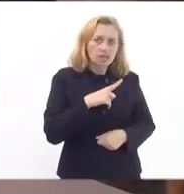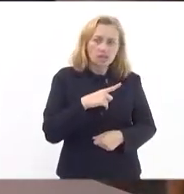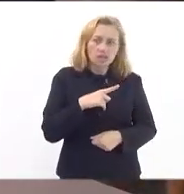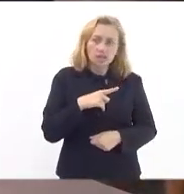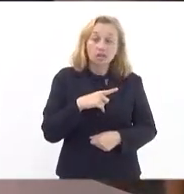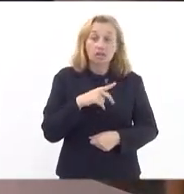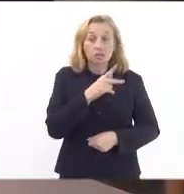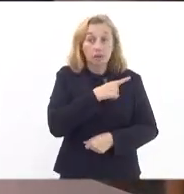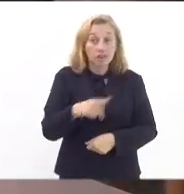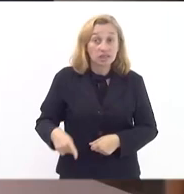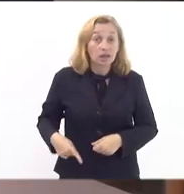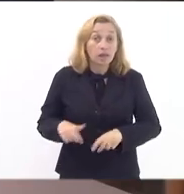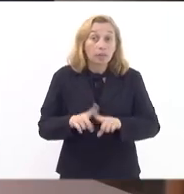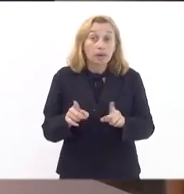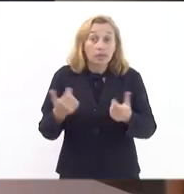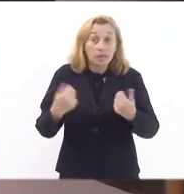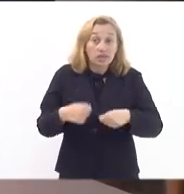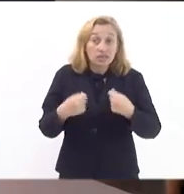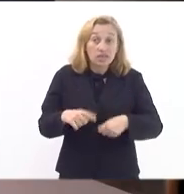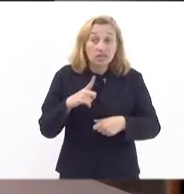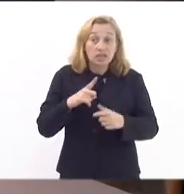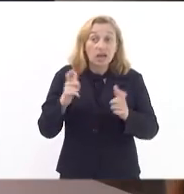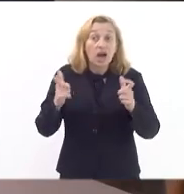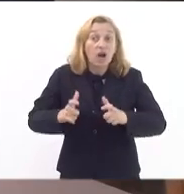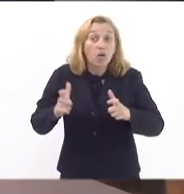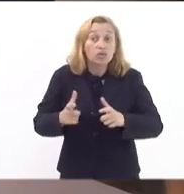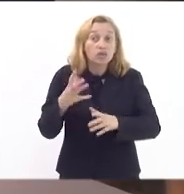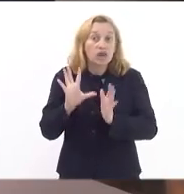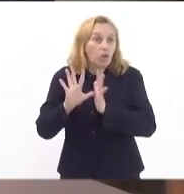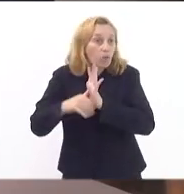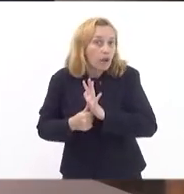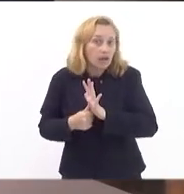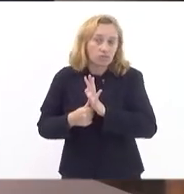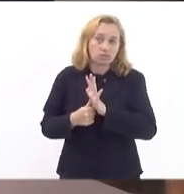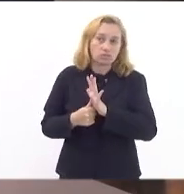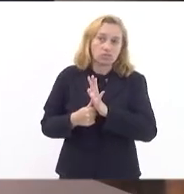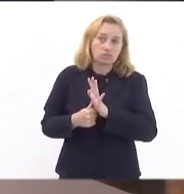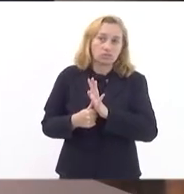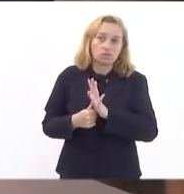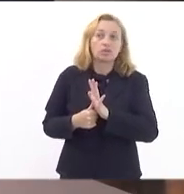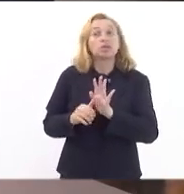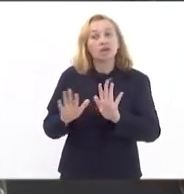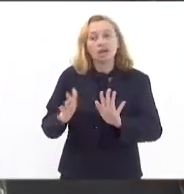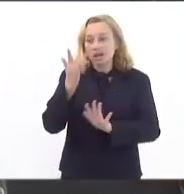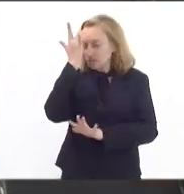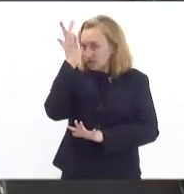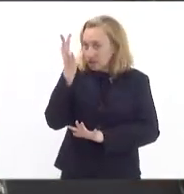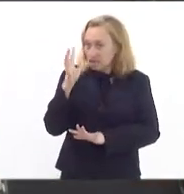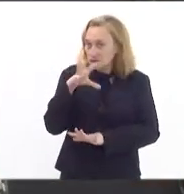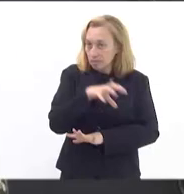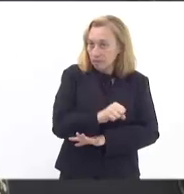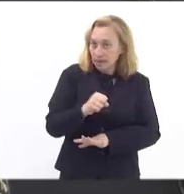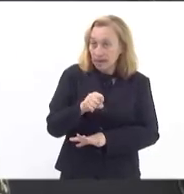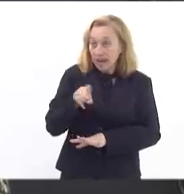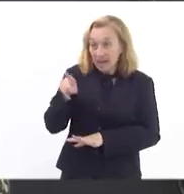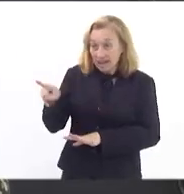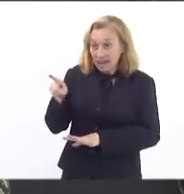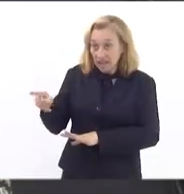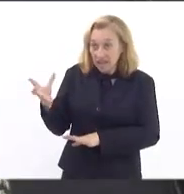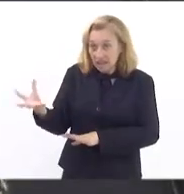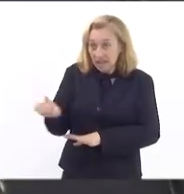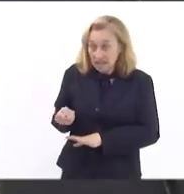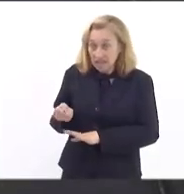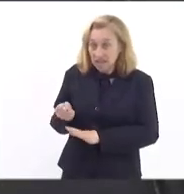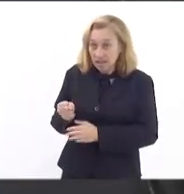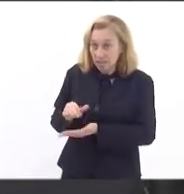Presidente mas tem que ter onde é Furtado né onde é difícil é muito mais fácil você pegar aquele que recebe